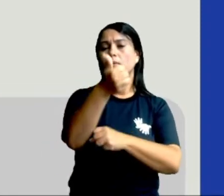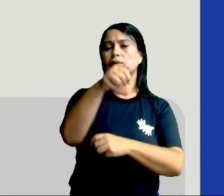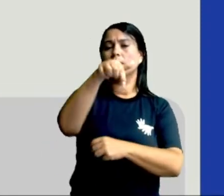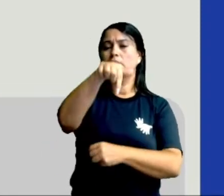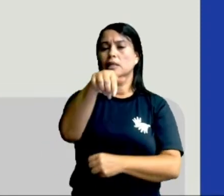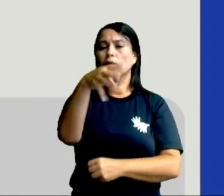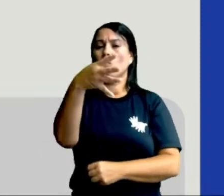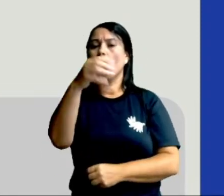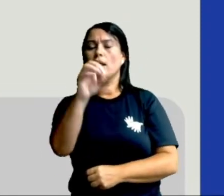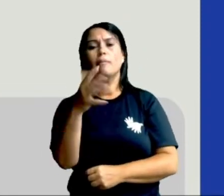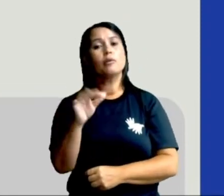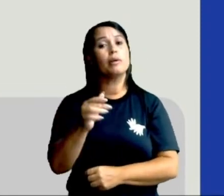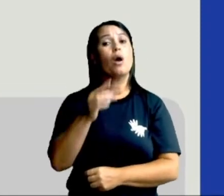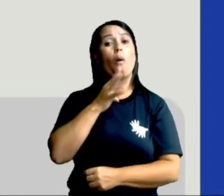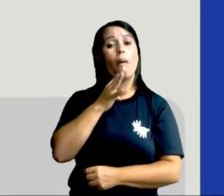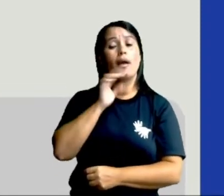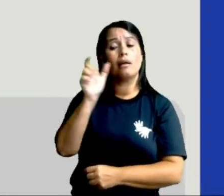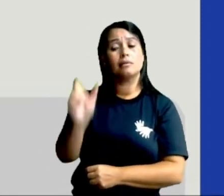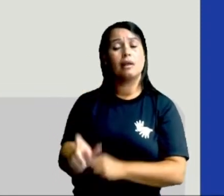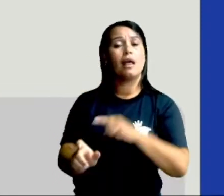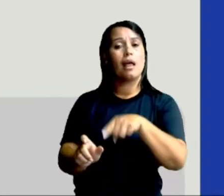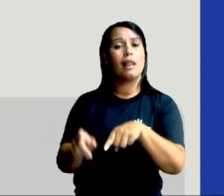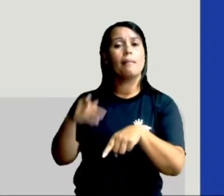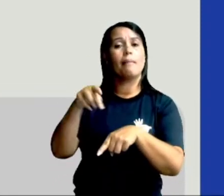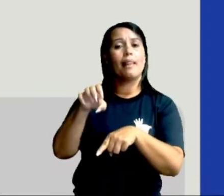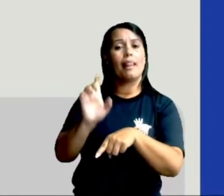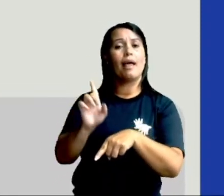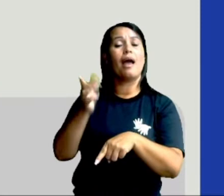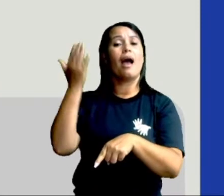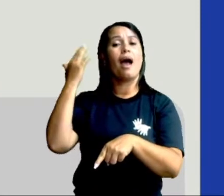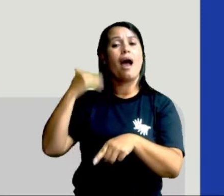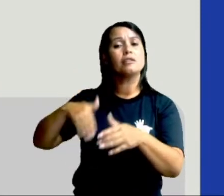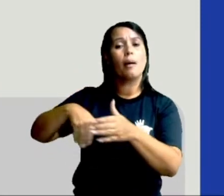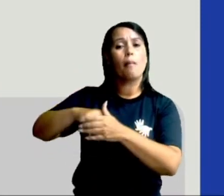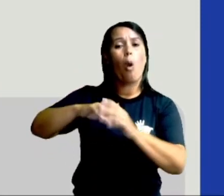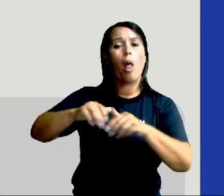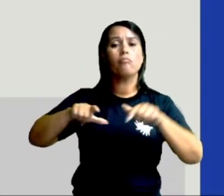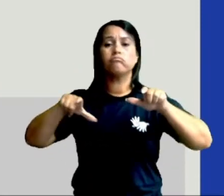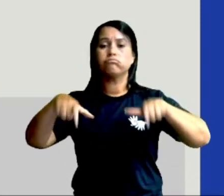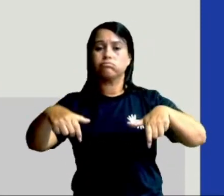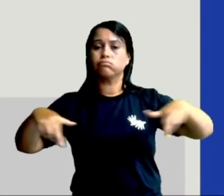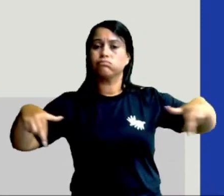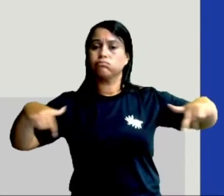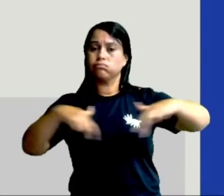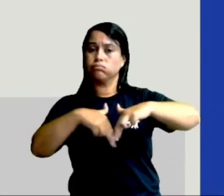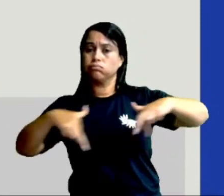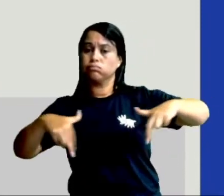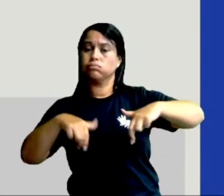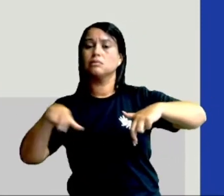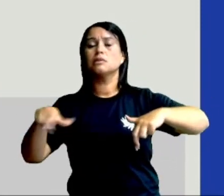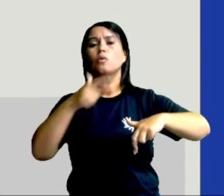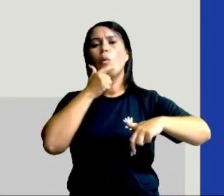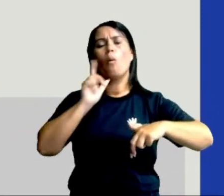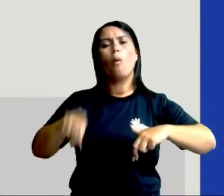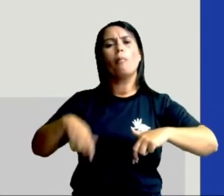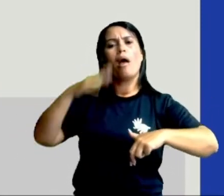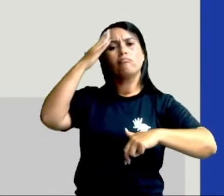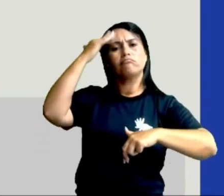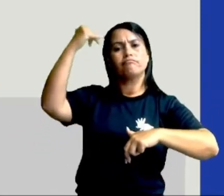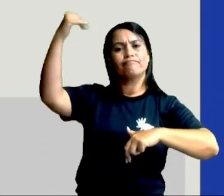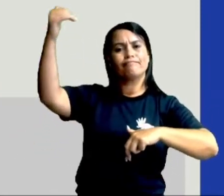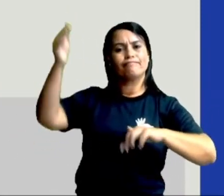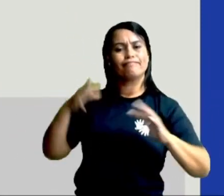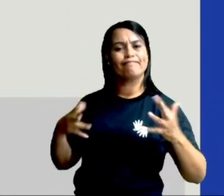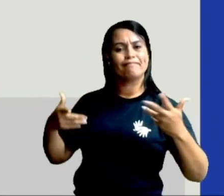como Pelé, é um ex-futebolista brasileiro, que atuava como atacante. Ele é amplamente considerado como